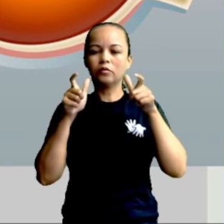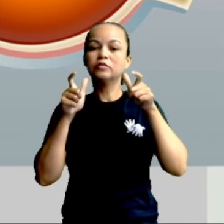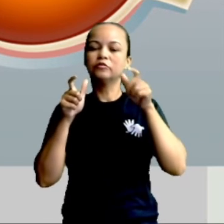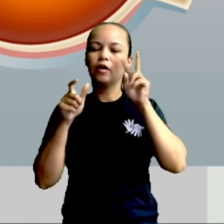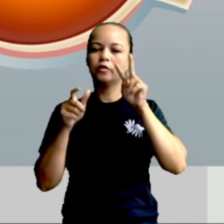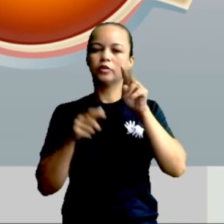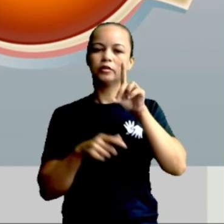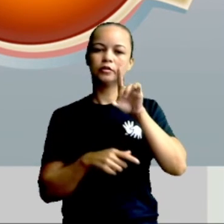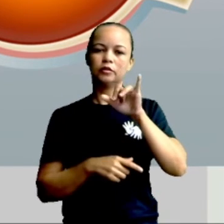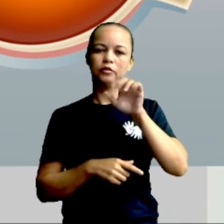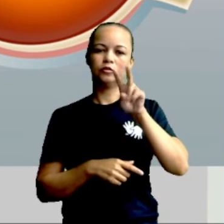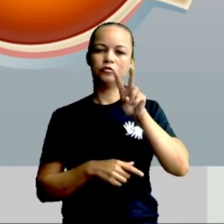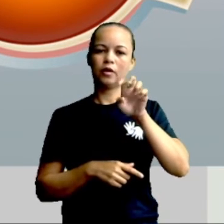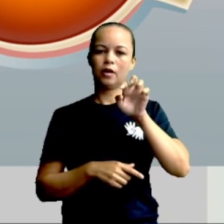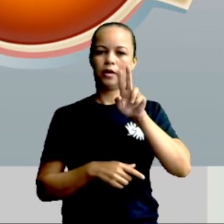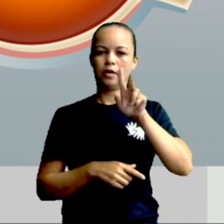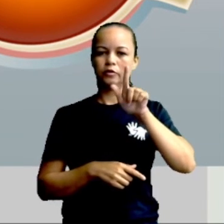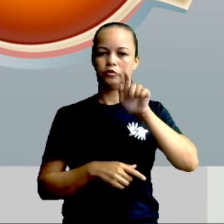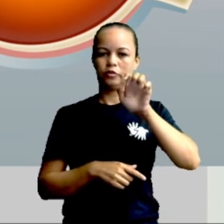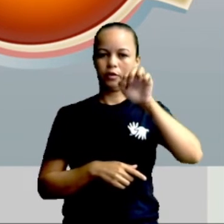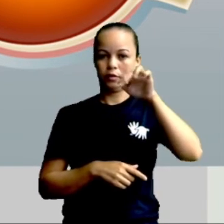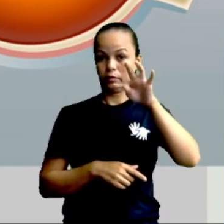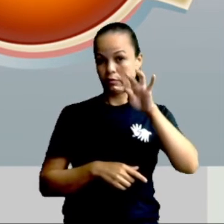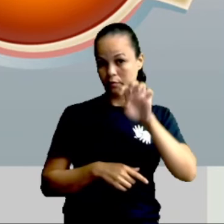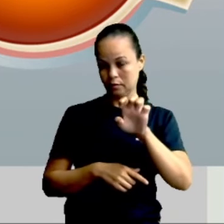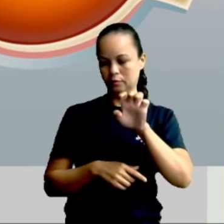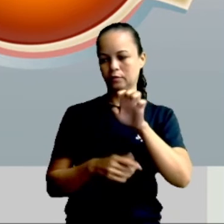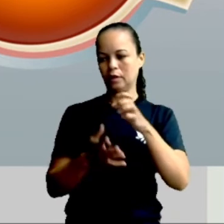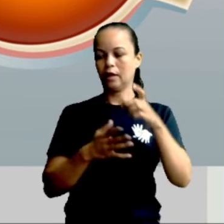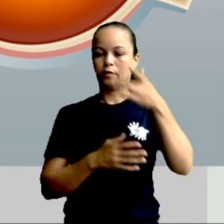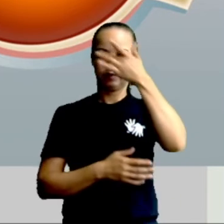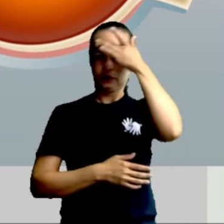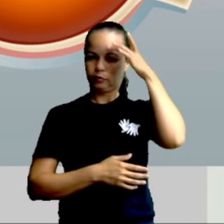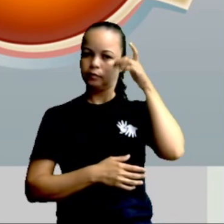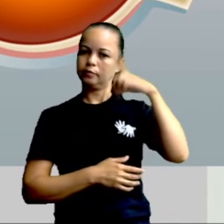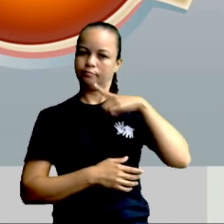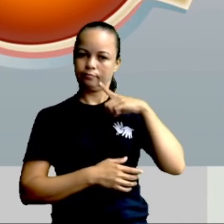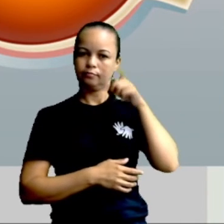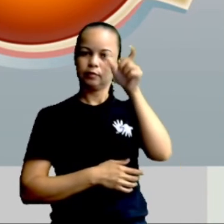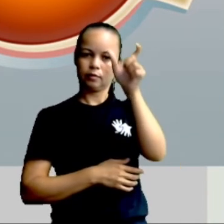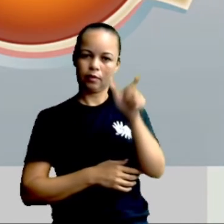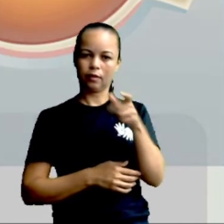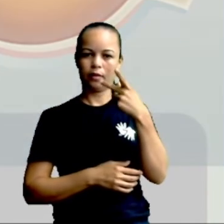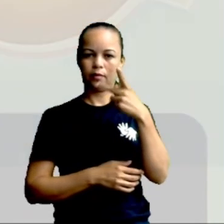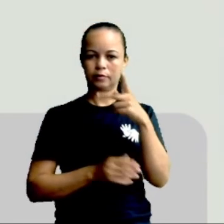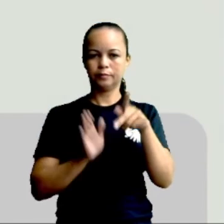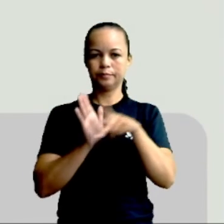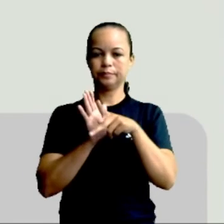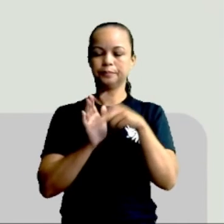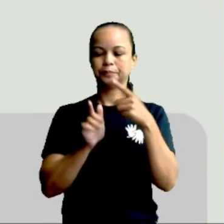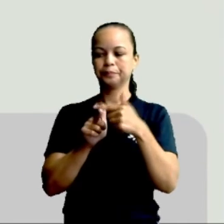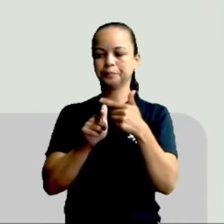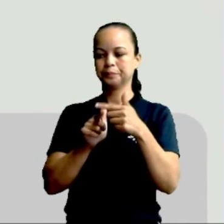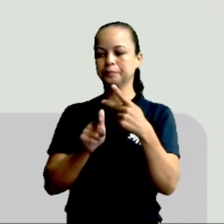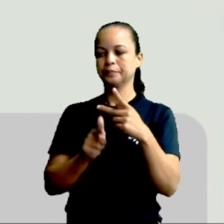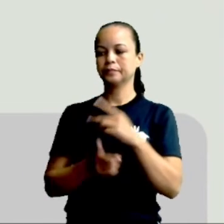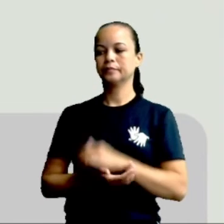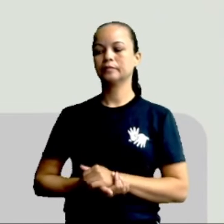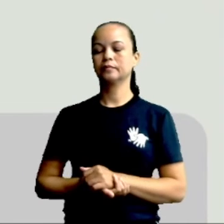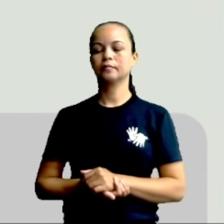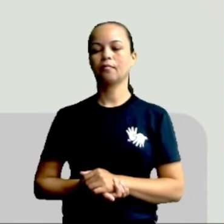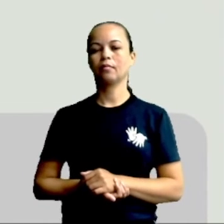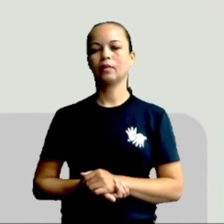mais divergente. Então, nesse caso aí, é uma pessoa que tem astigmatismo, beleza? Tem que usar uma lente cilíndrica.